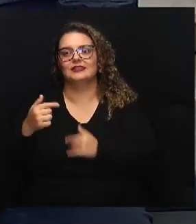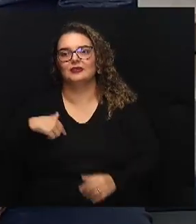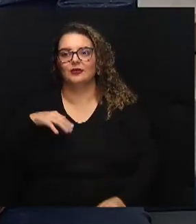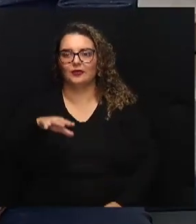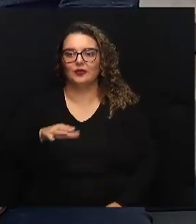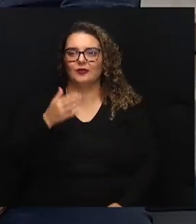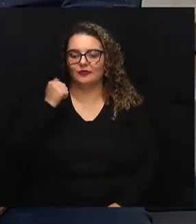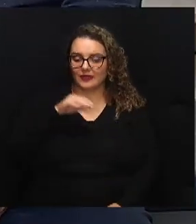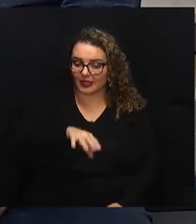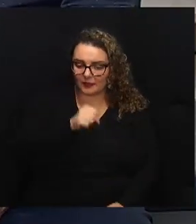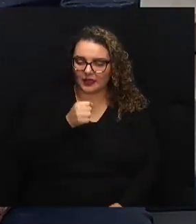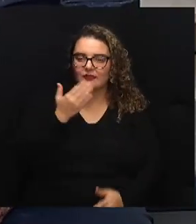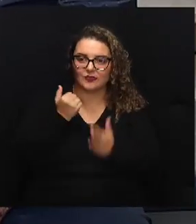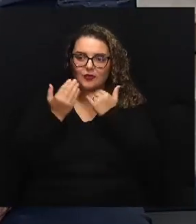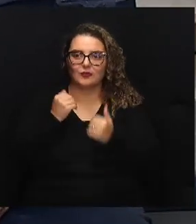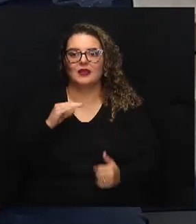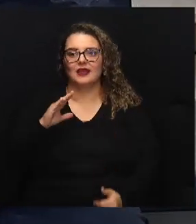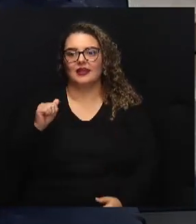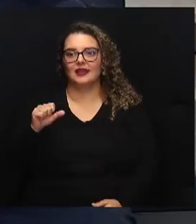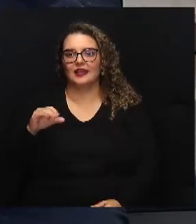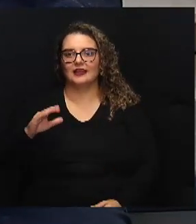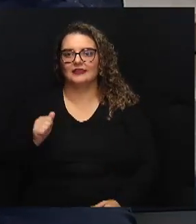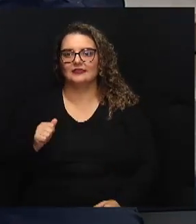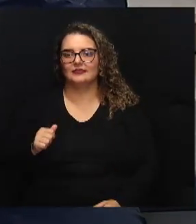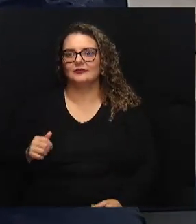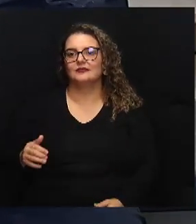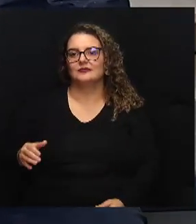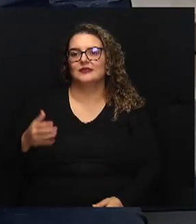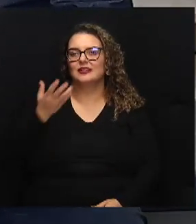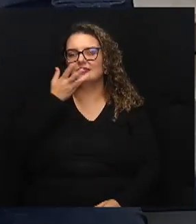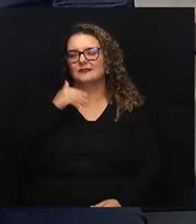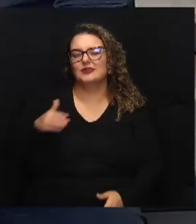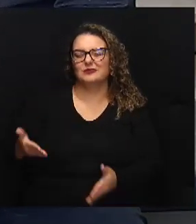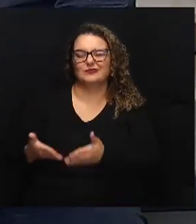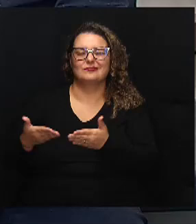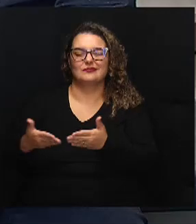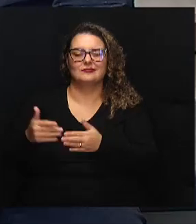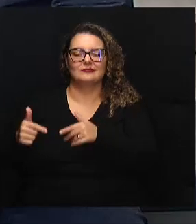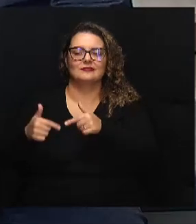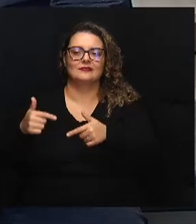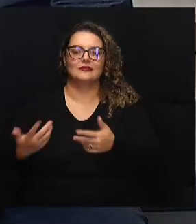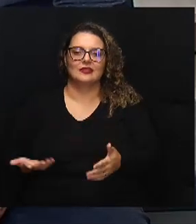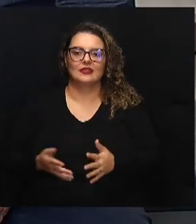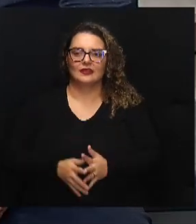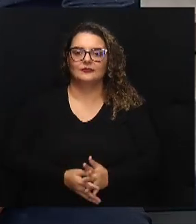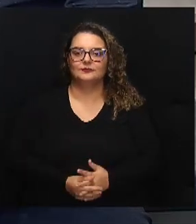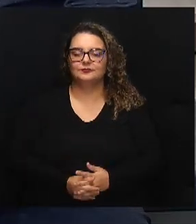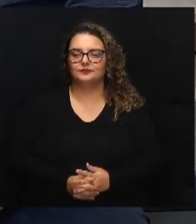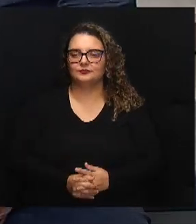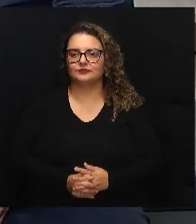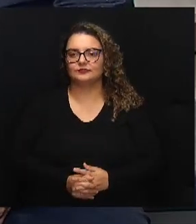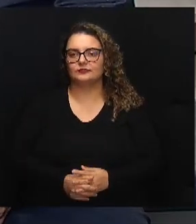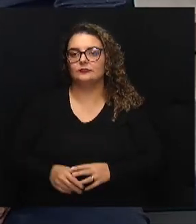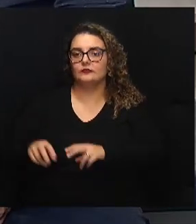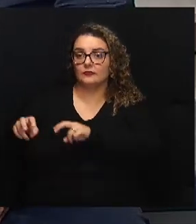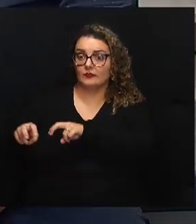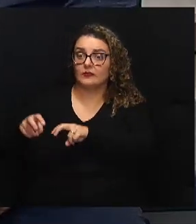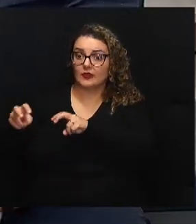uma infância bastante pobre, bastante pobre. Que trabalhava mesmo na